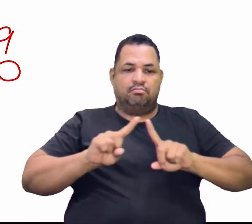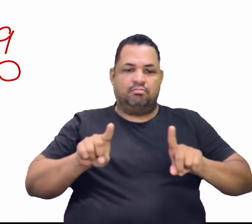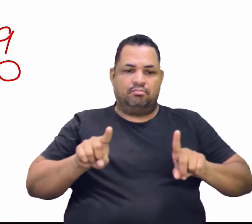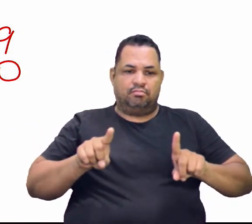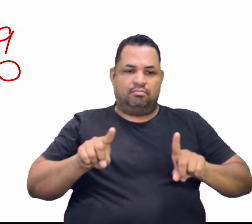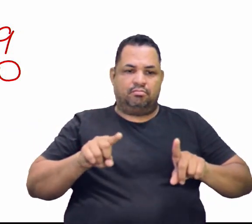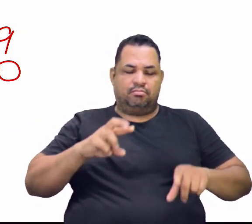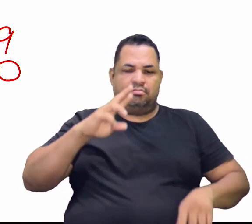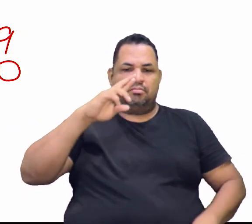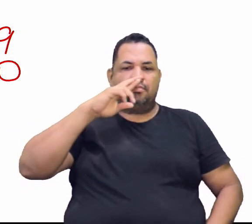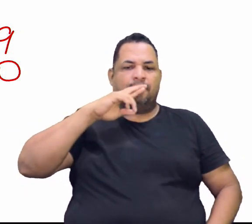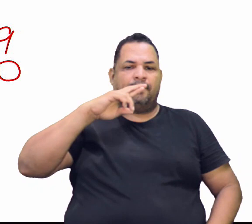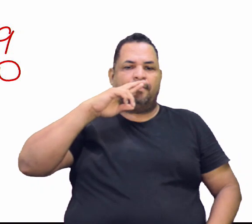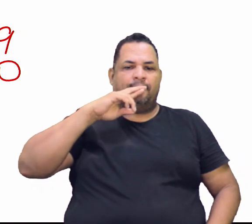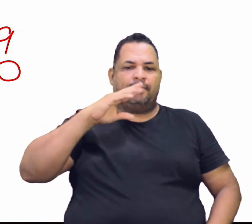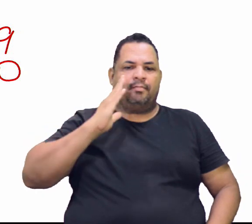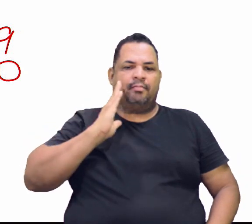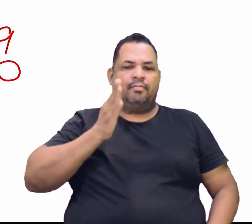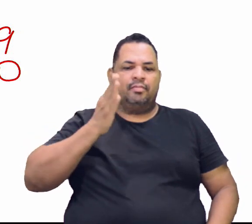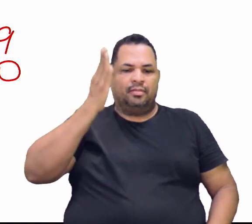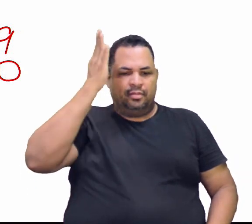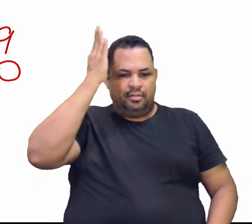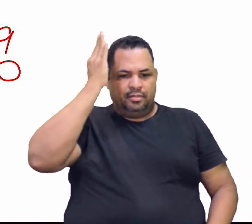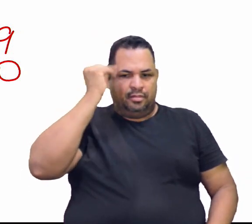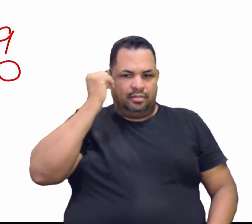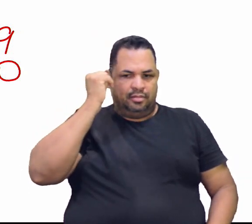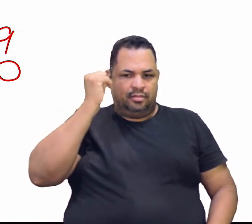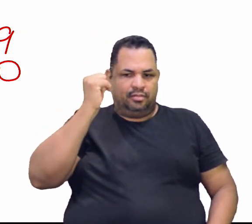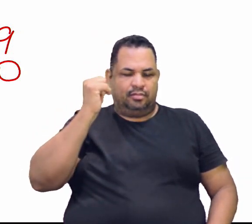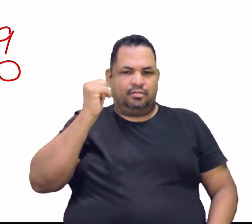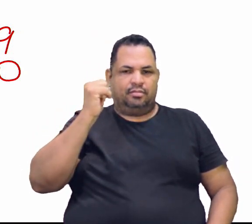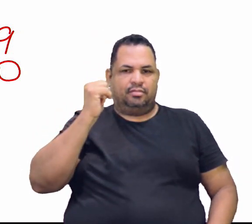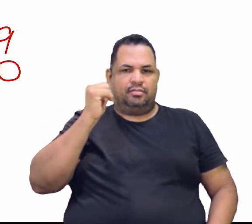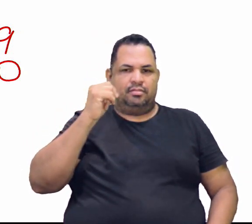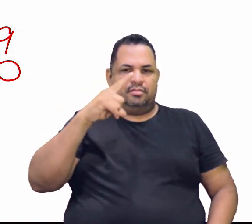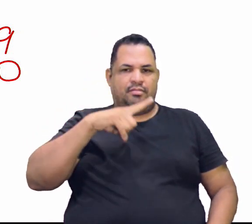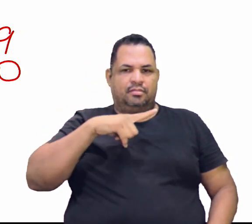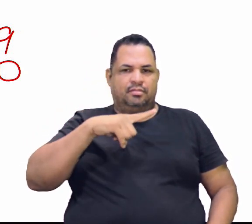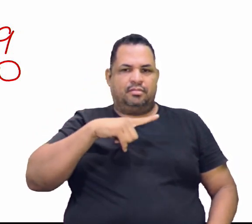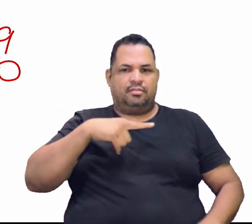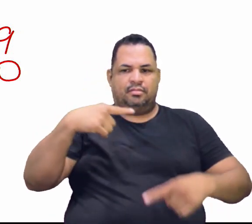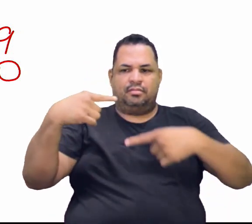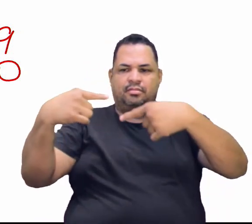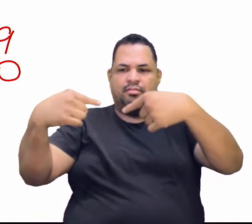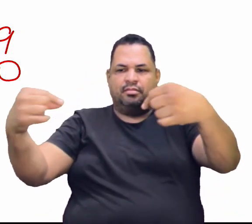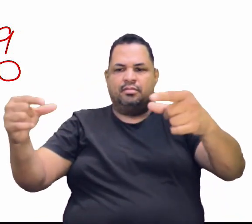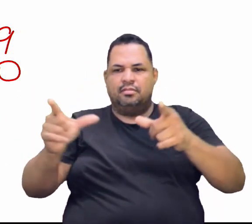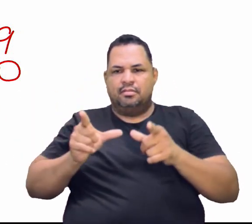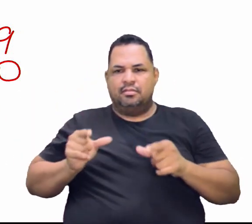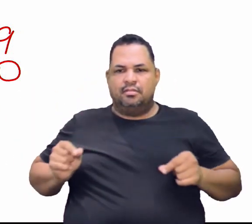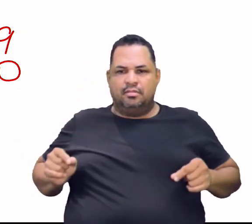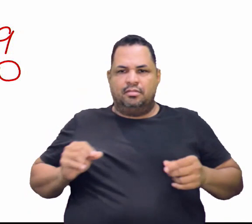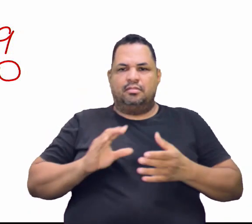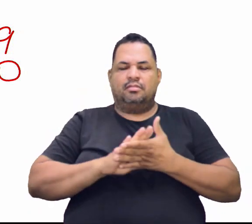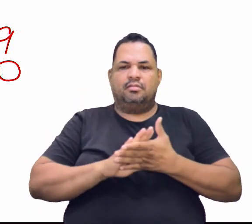Mas Rondon já sabia da existência do Forte Príncipe em